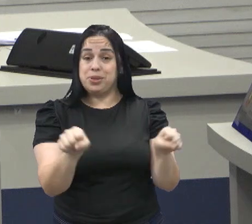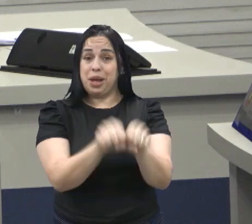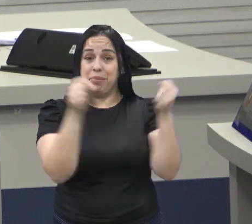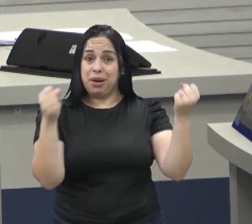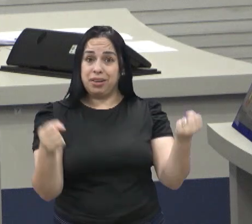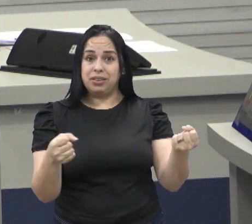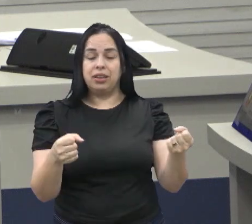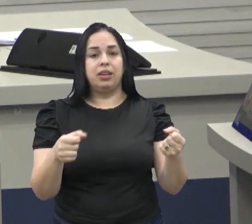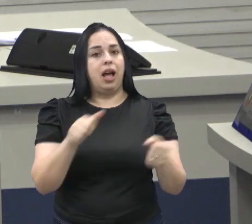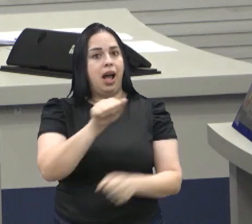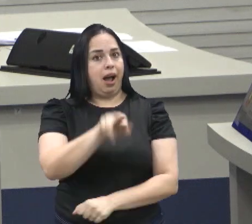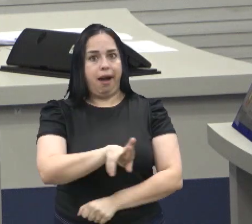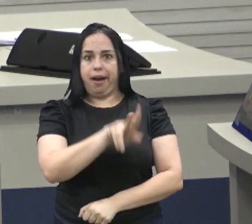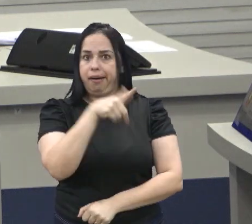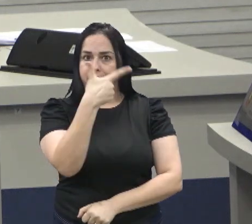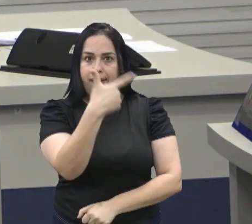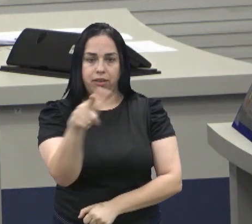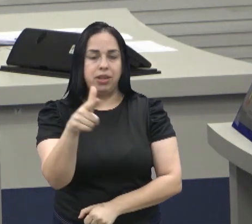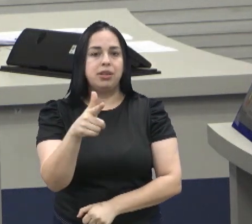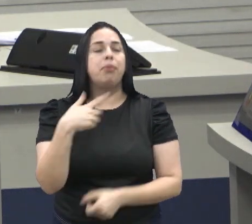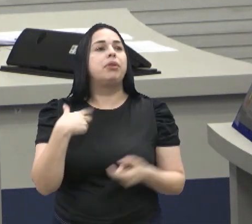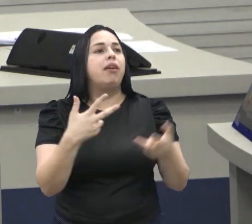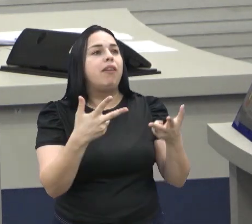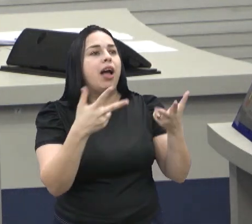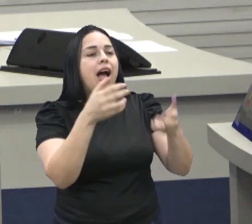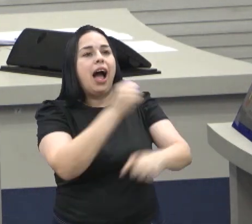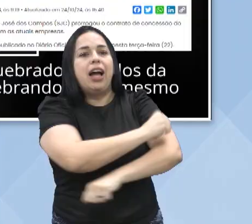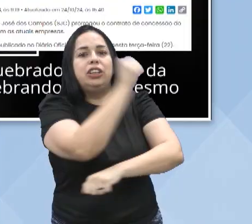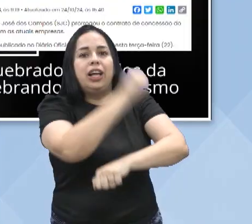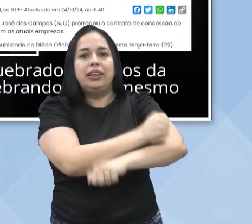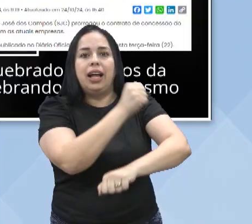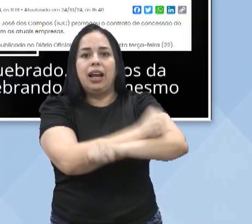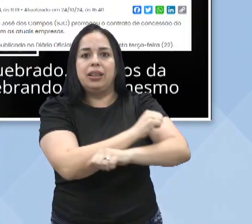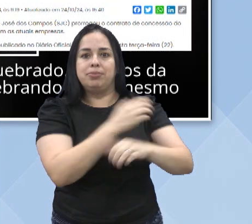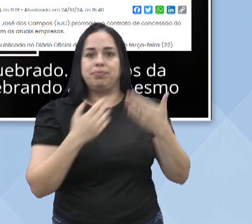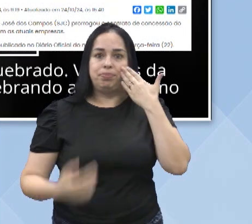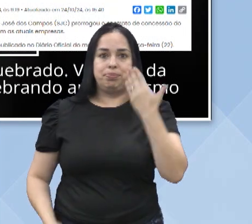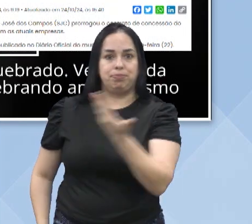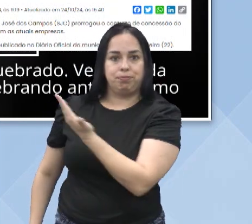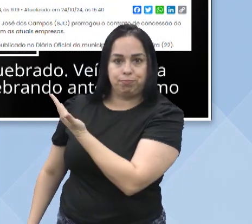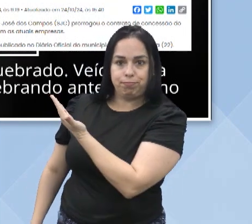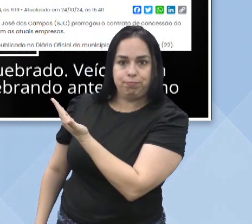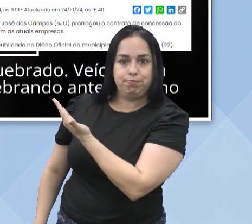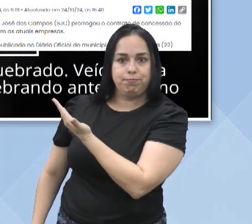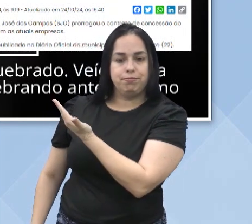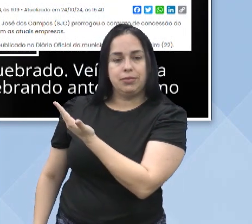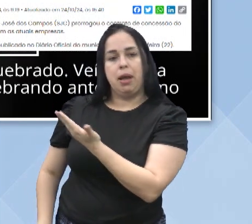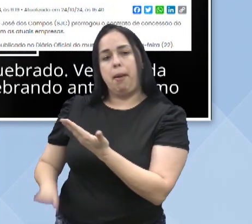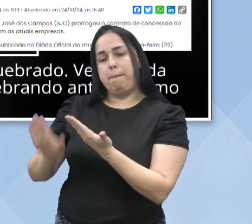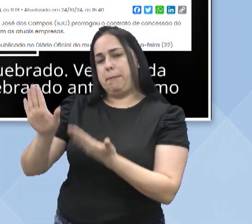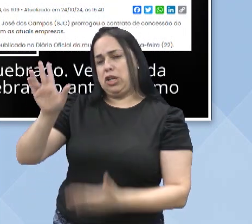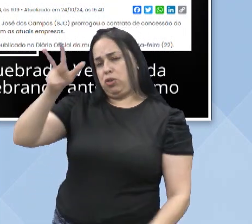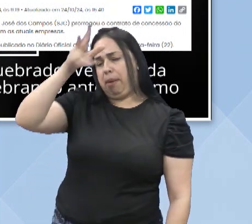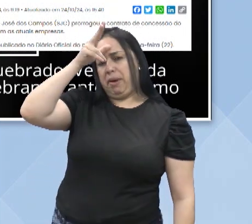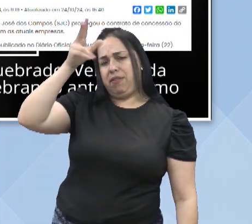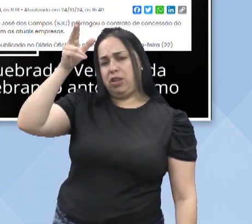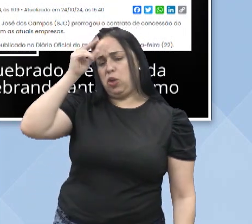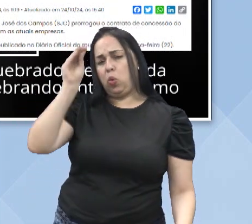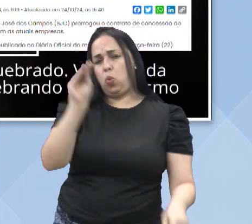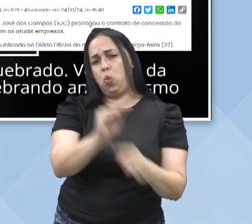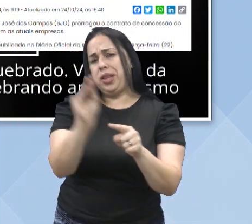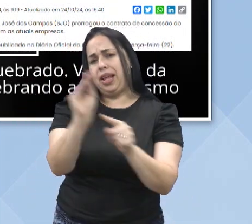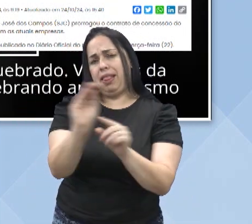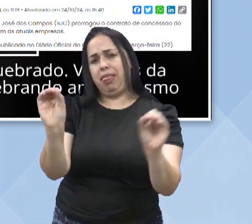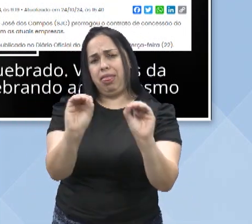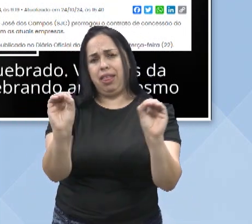sem ar-condicionado, porque você vê os vidros abertos. Mas eu acho que não tem preocupação nenhuma com esse governo em cuidar de gente, em